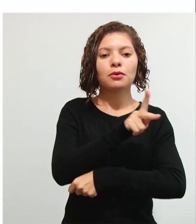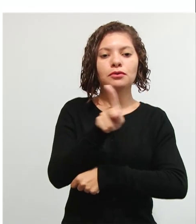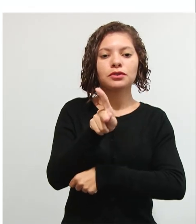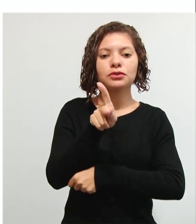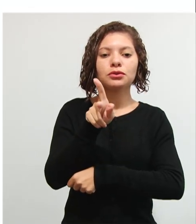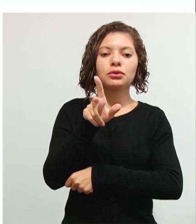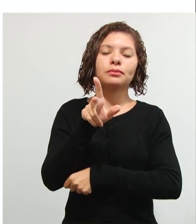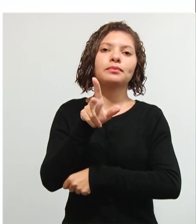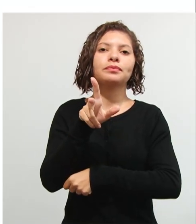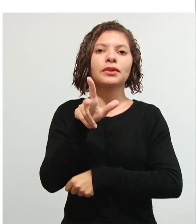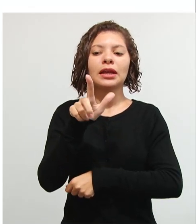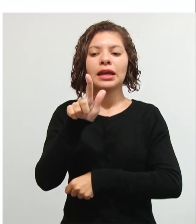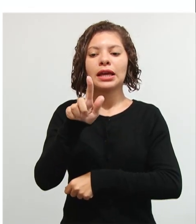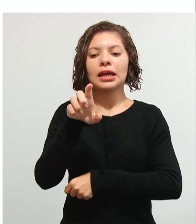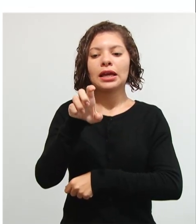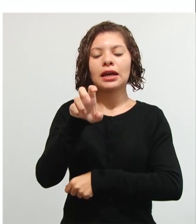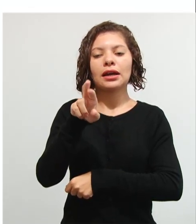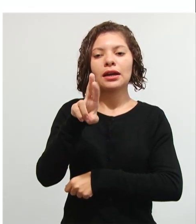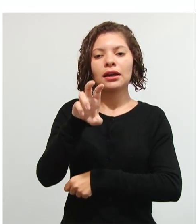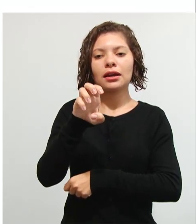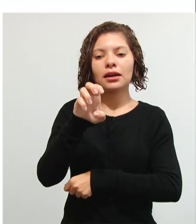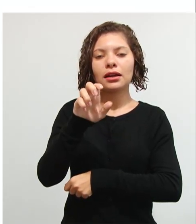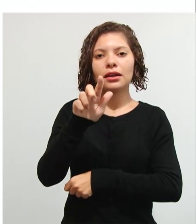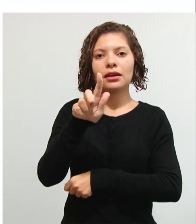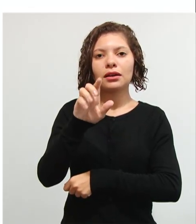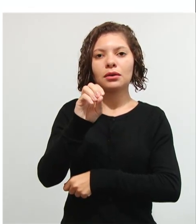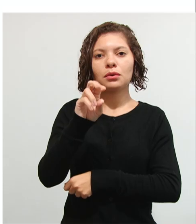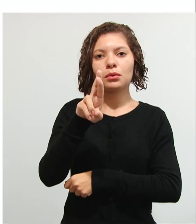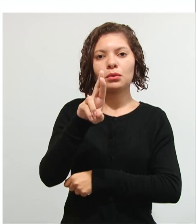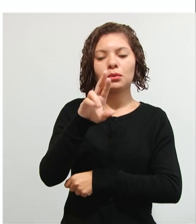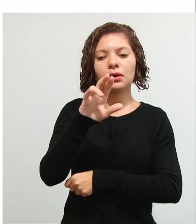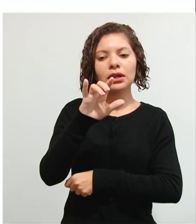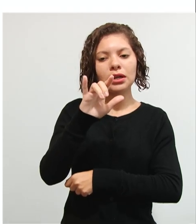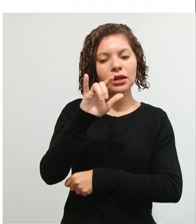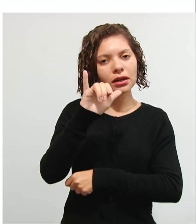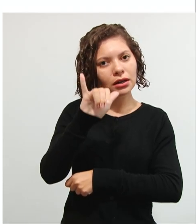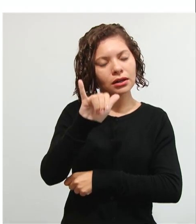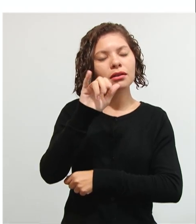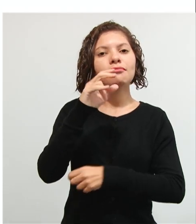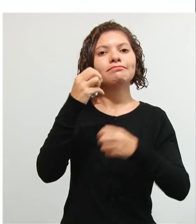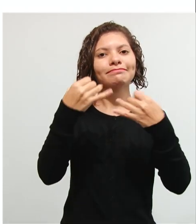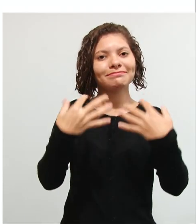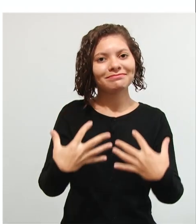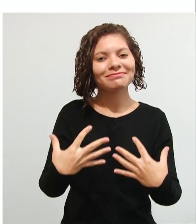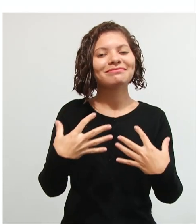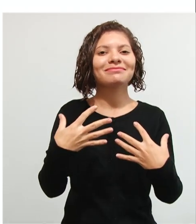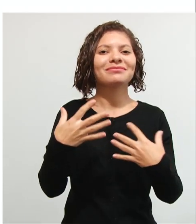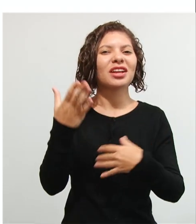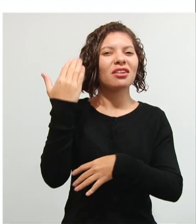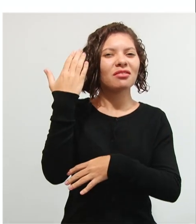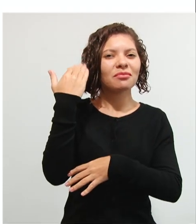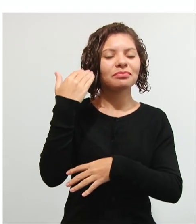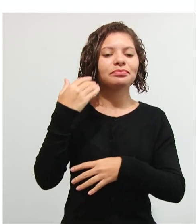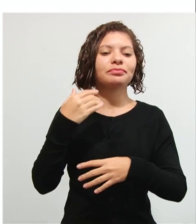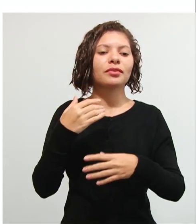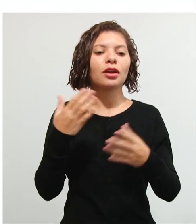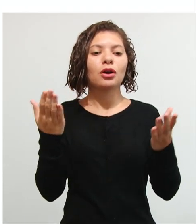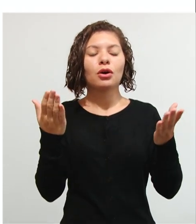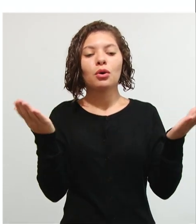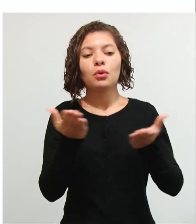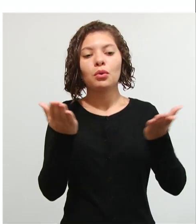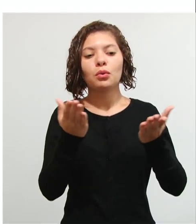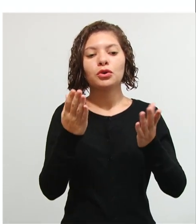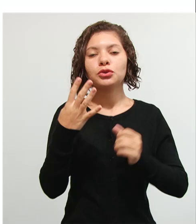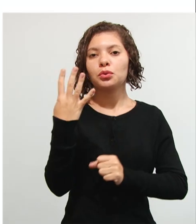Mankiw. Na aula de hoje nós vamos estudar 4 desses 10 princípios. São os 4 primeiros princípios. Como